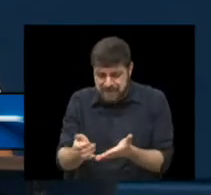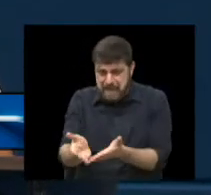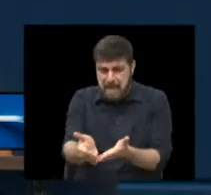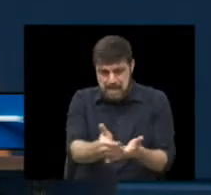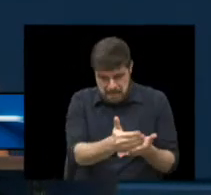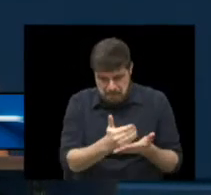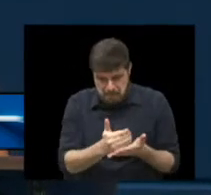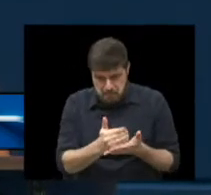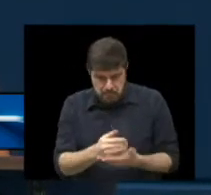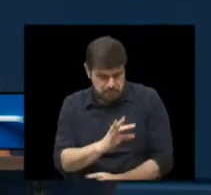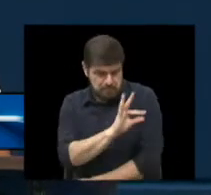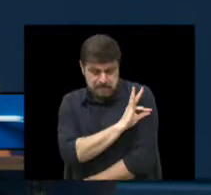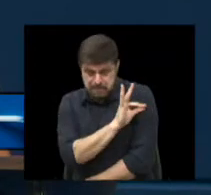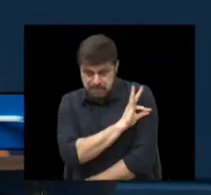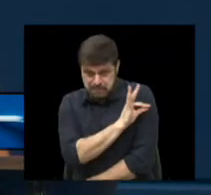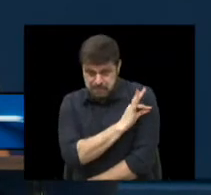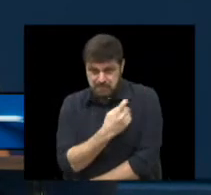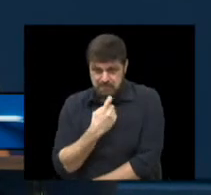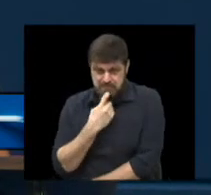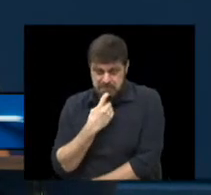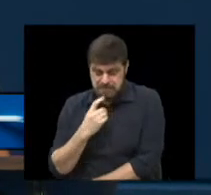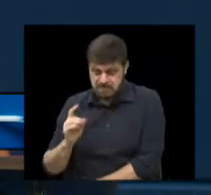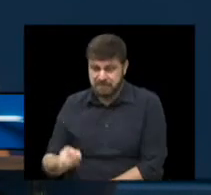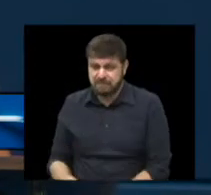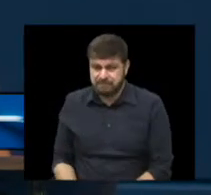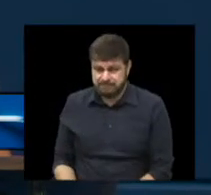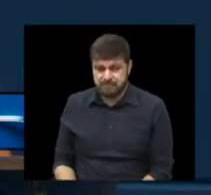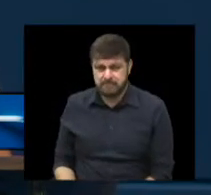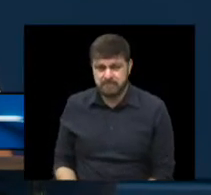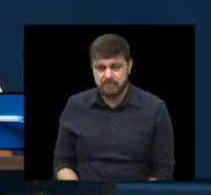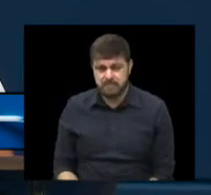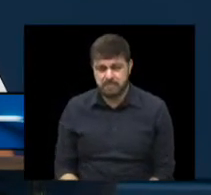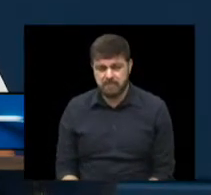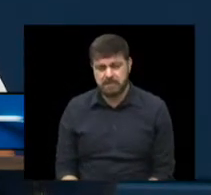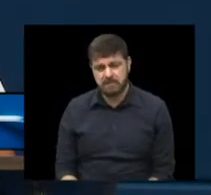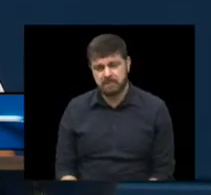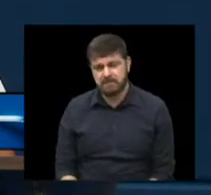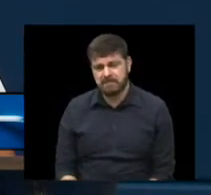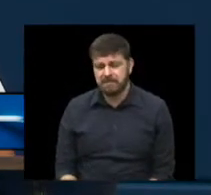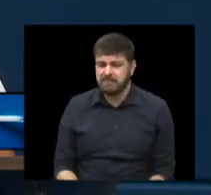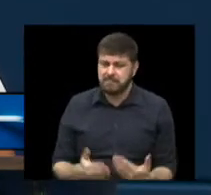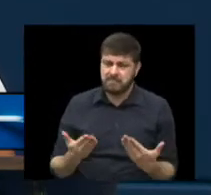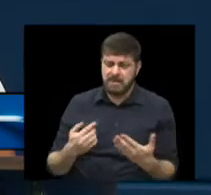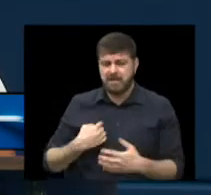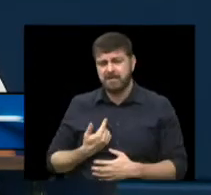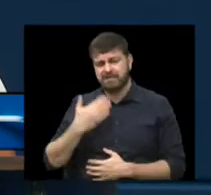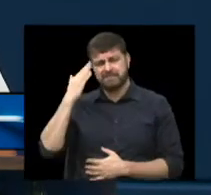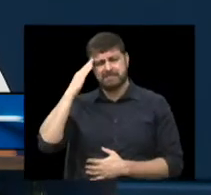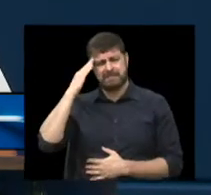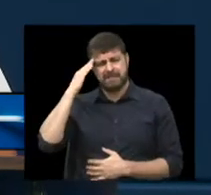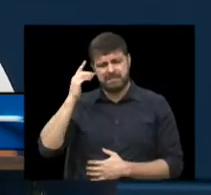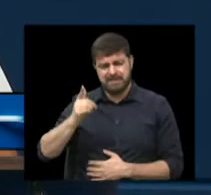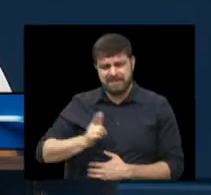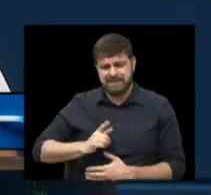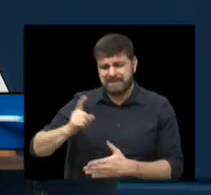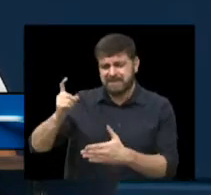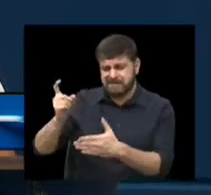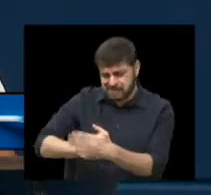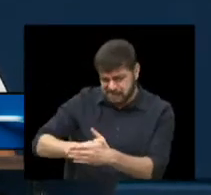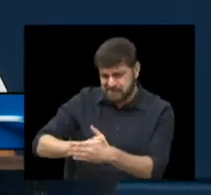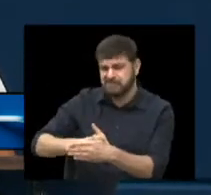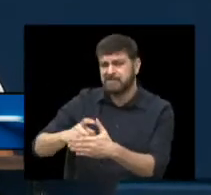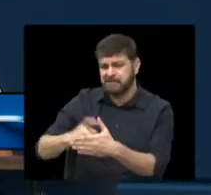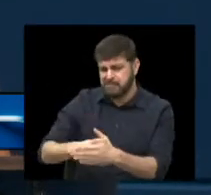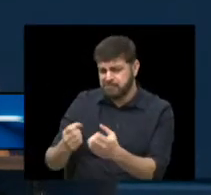não tributários em relação à prefeitura. Contudo, a gente sabe que existem dívidas e